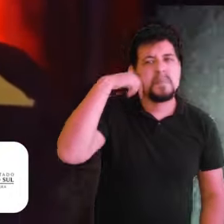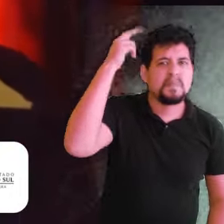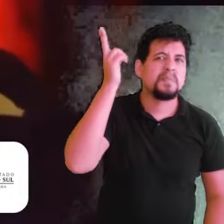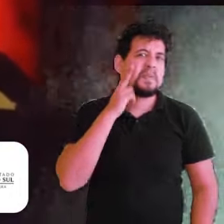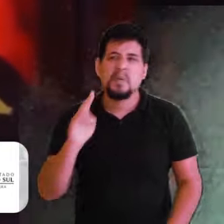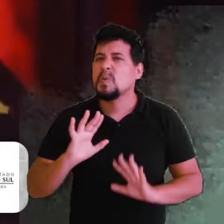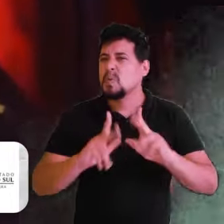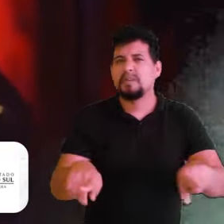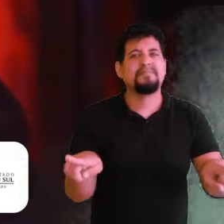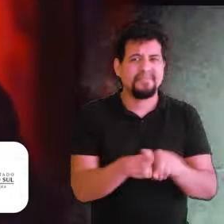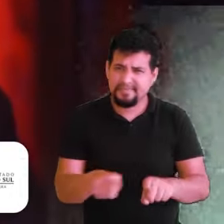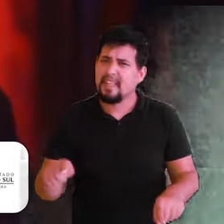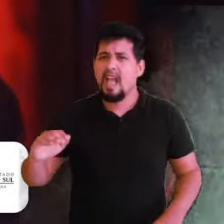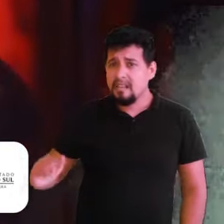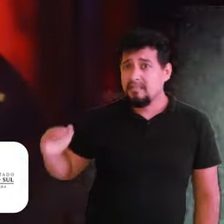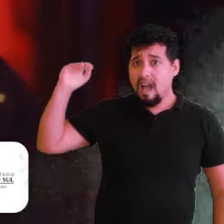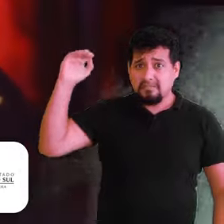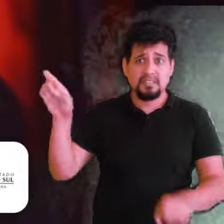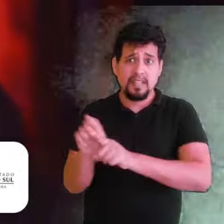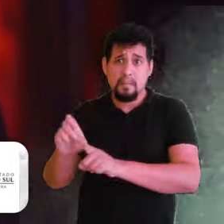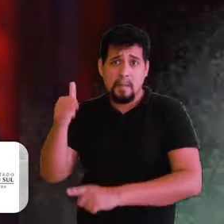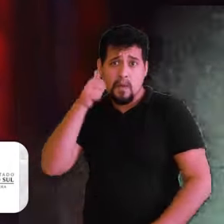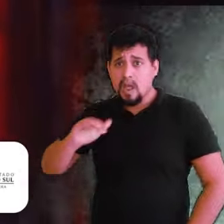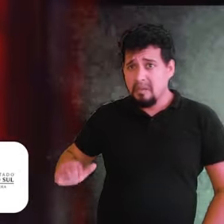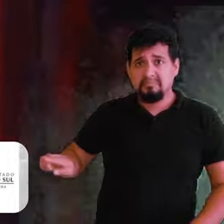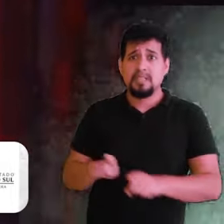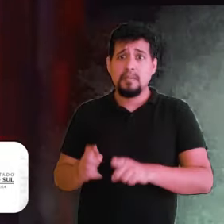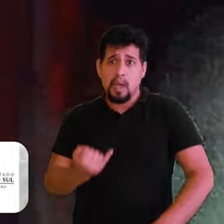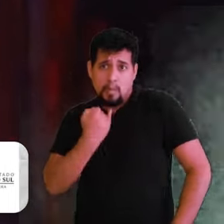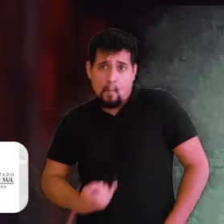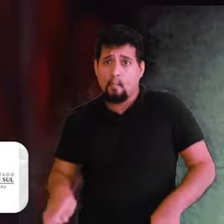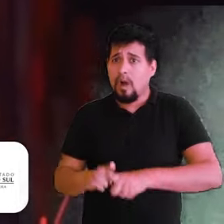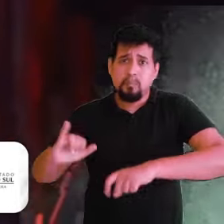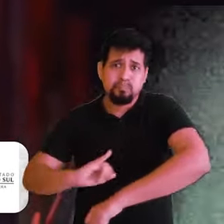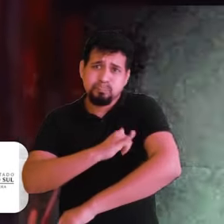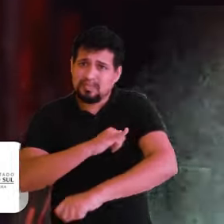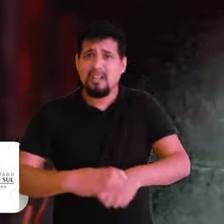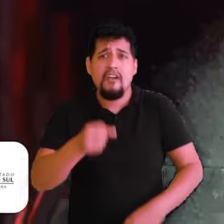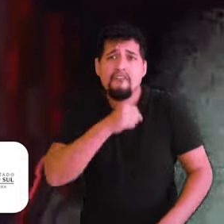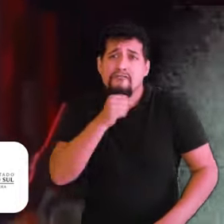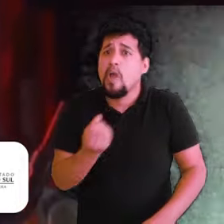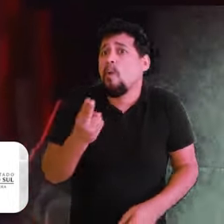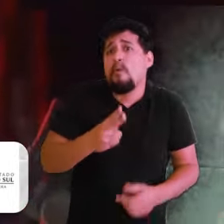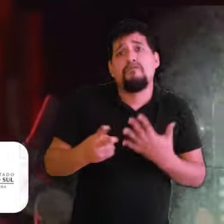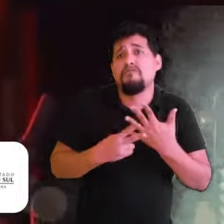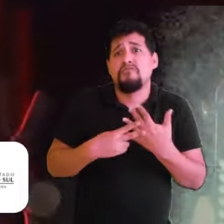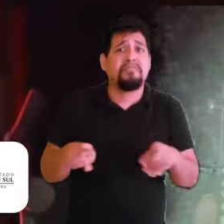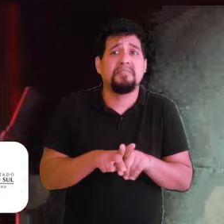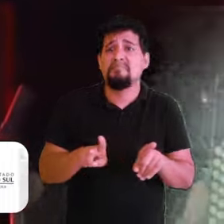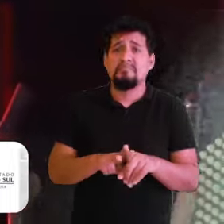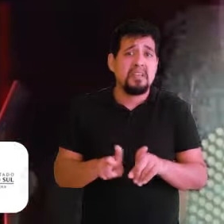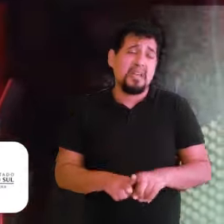baixinhas, as magrazinhas, gordinhas, coroas e as viúvas. E a desquitada, se eu